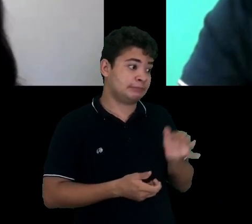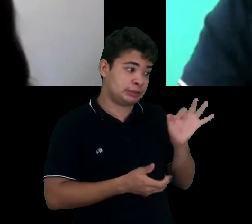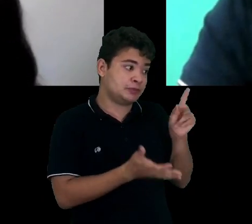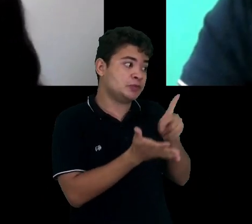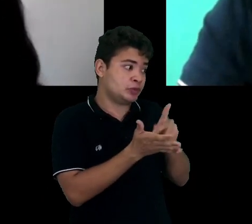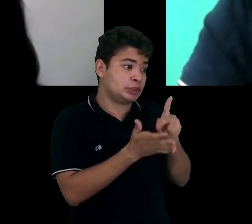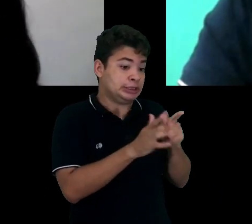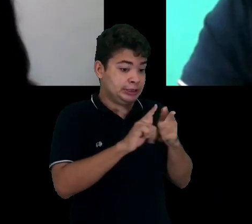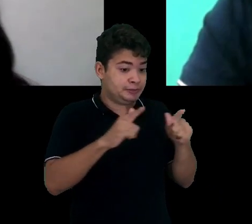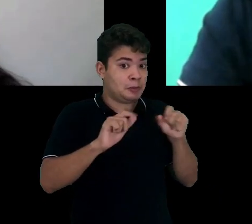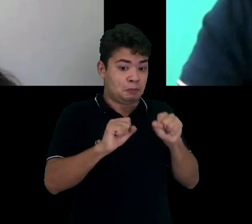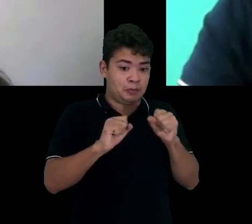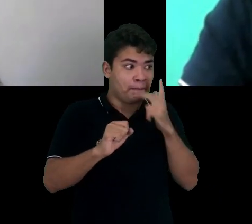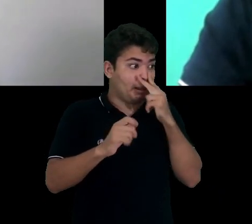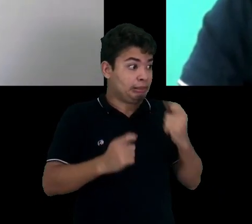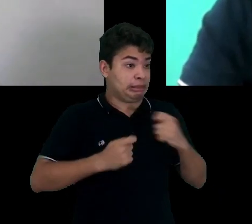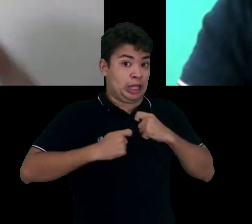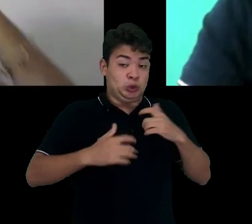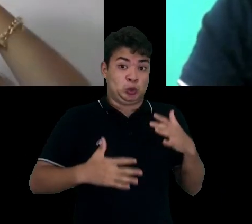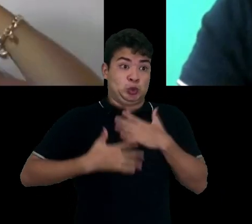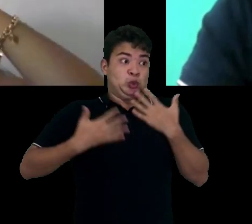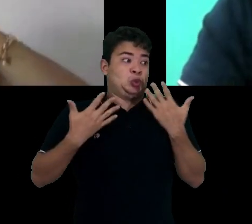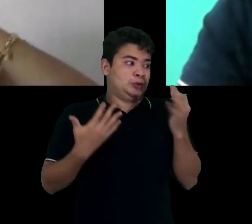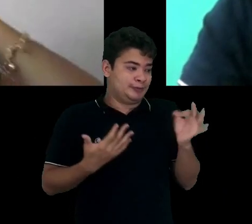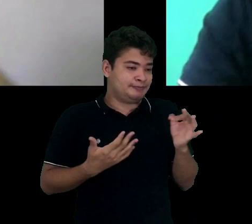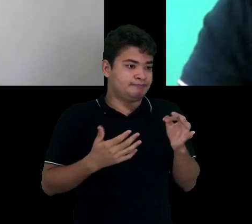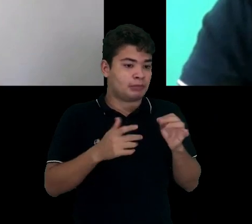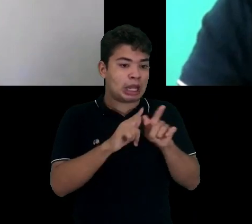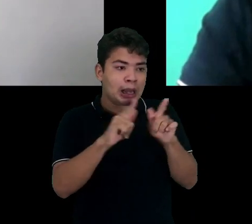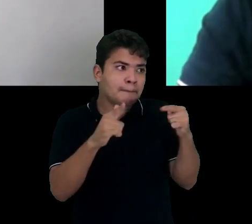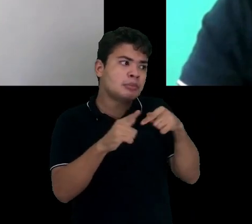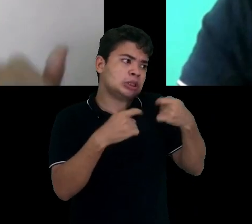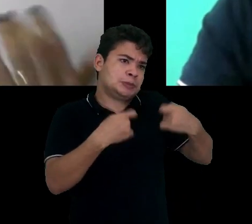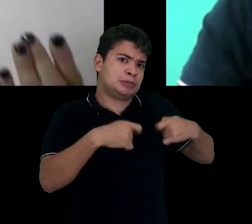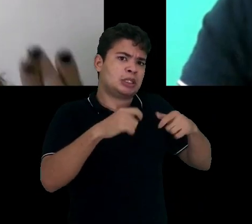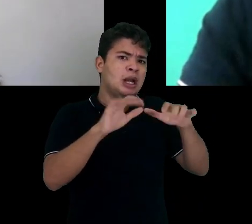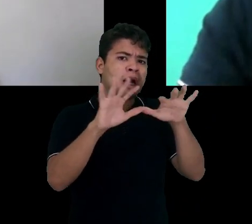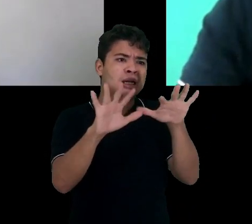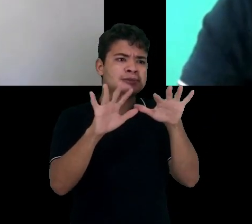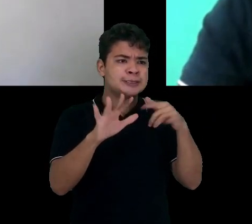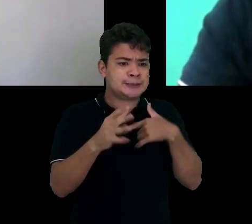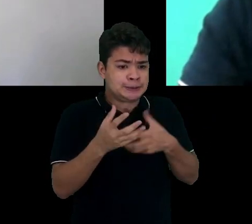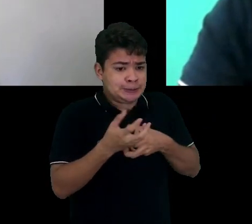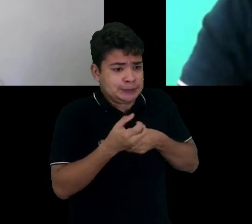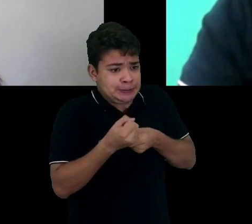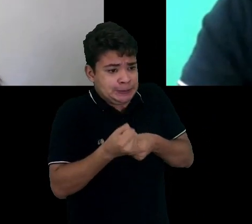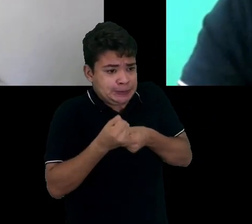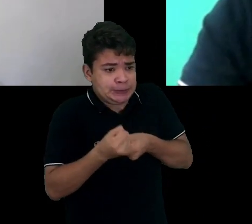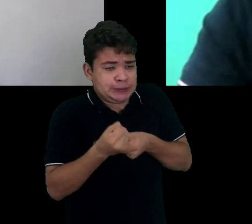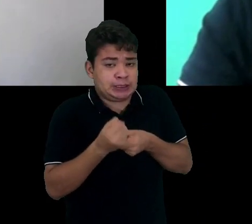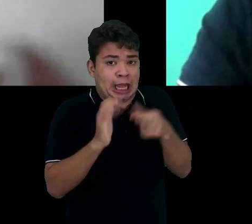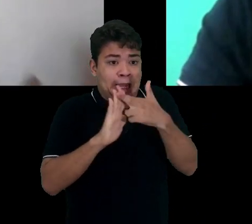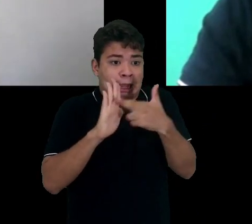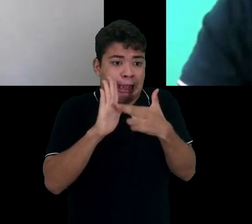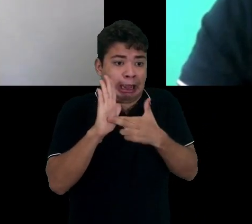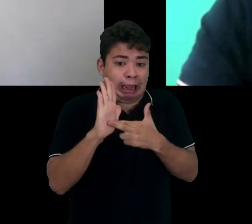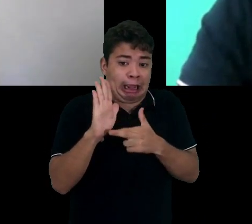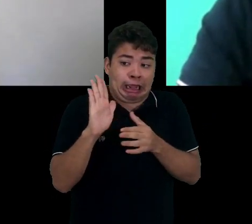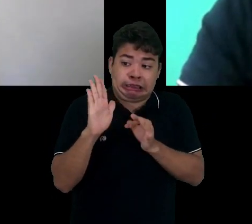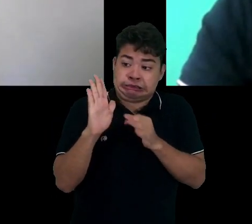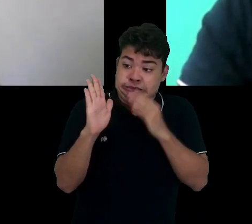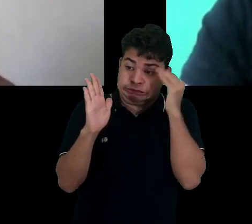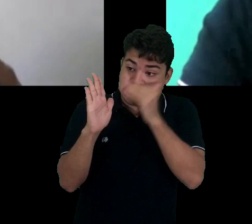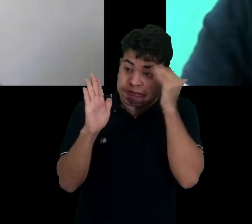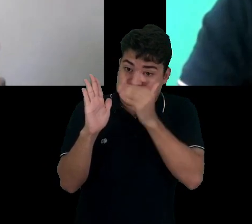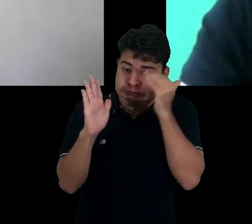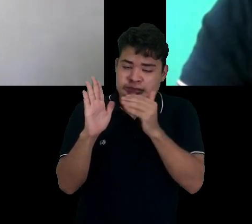Verdade, a gramática às vezes pode ser assustadora, né? Ela é necessária, porém você não pode ficar muito ligado a regras, né? Porque